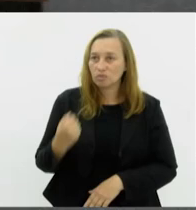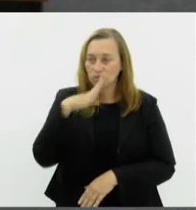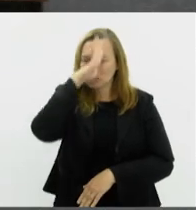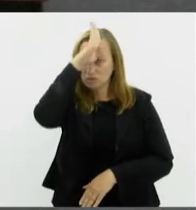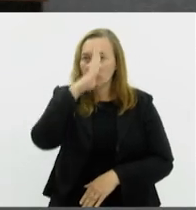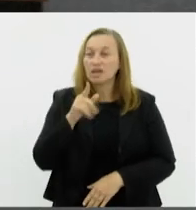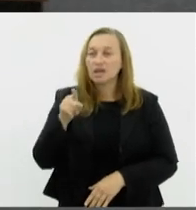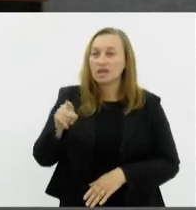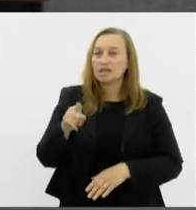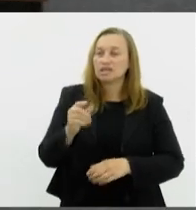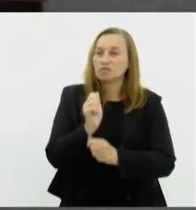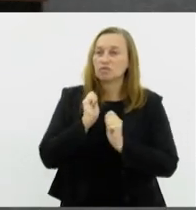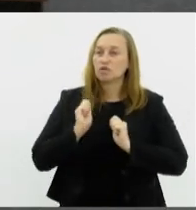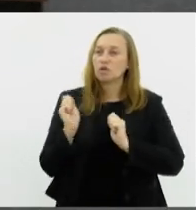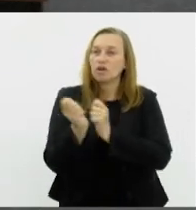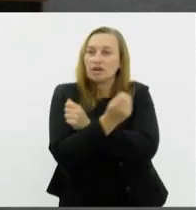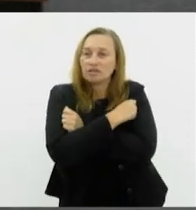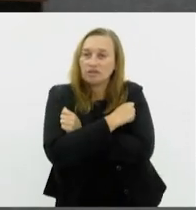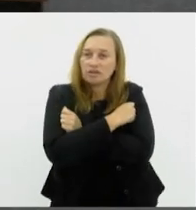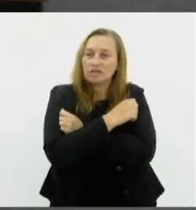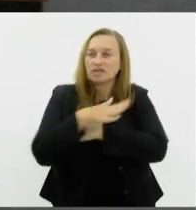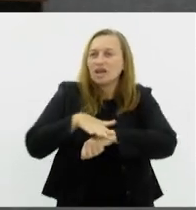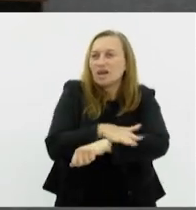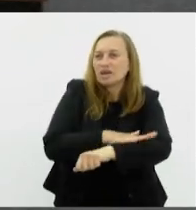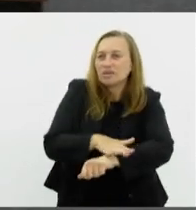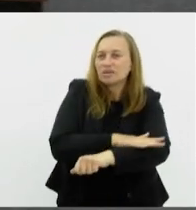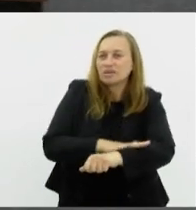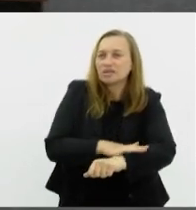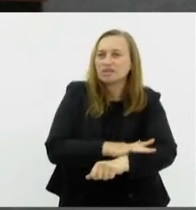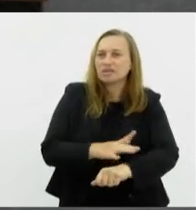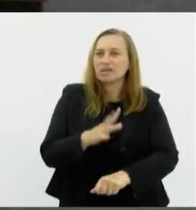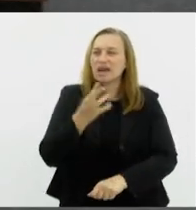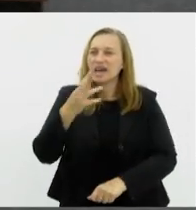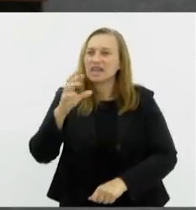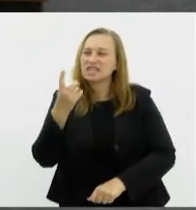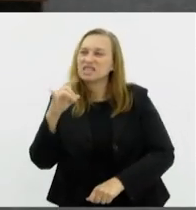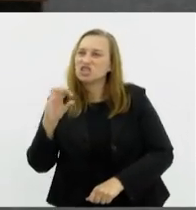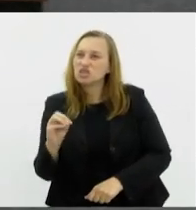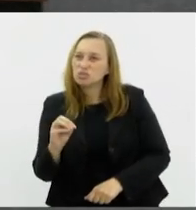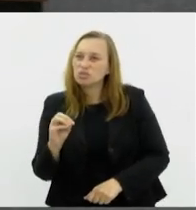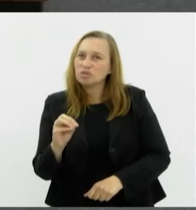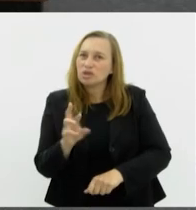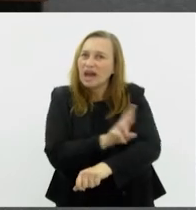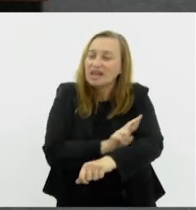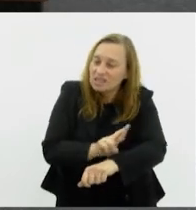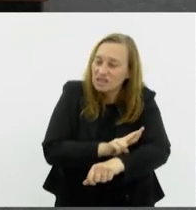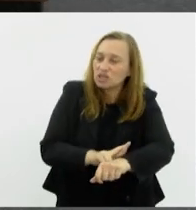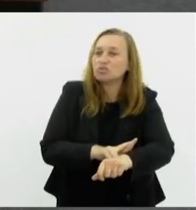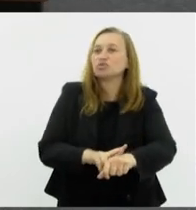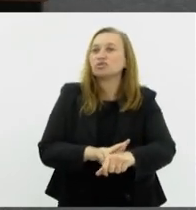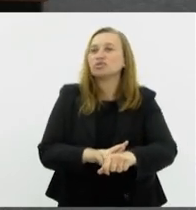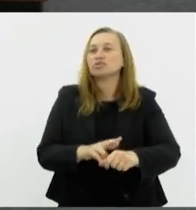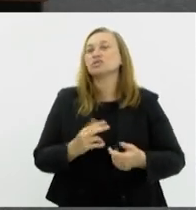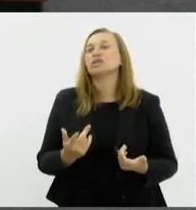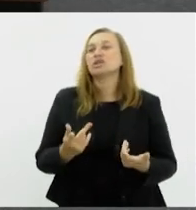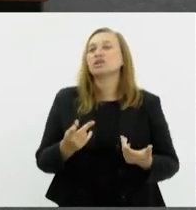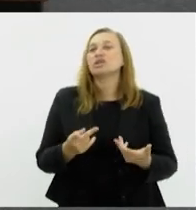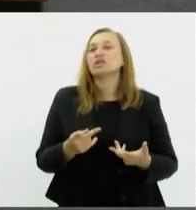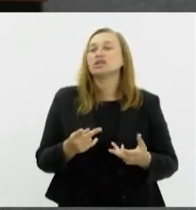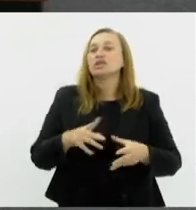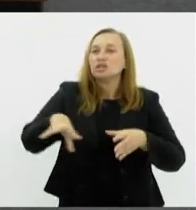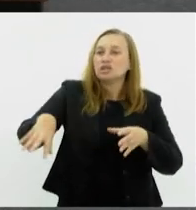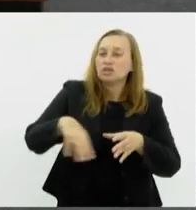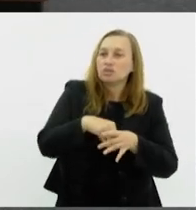O Avesso da Pele, é um livro que trata de racismo. E trata de racismo numa abordagem que envolve